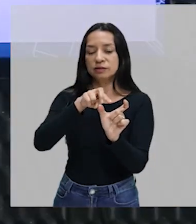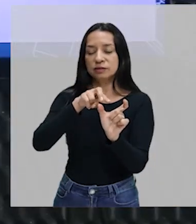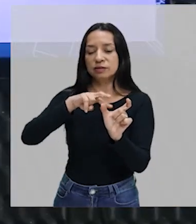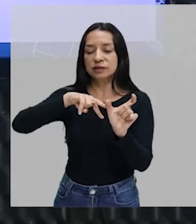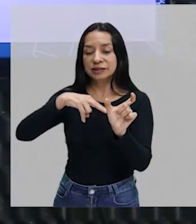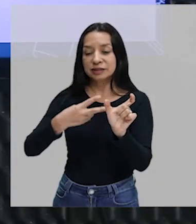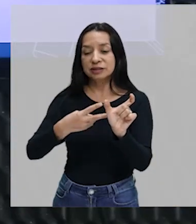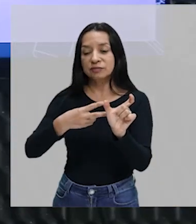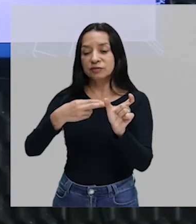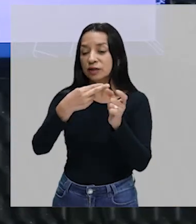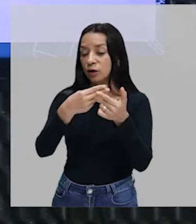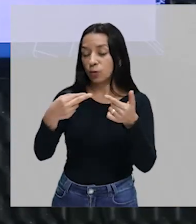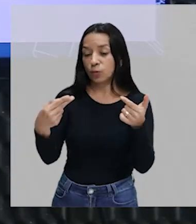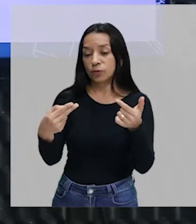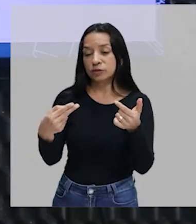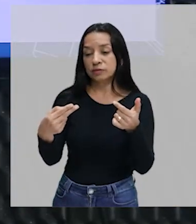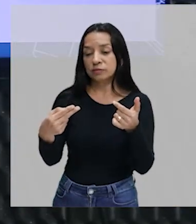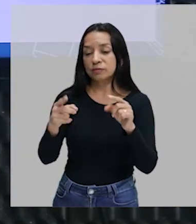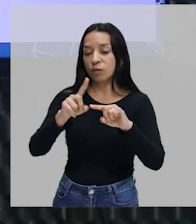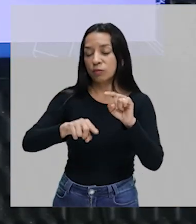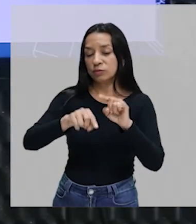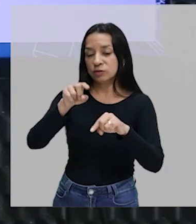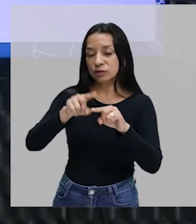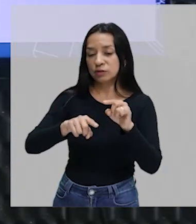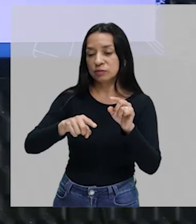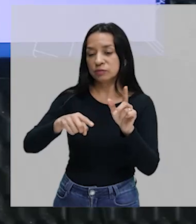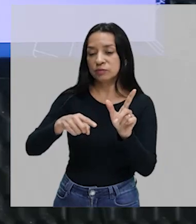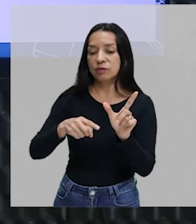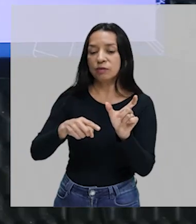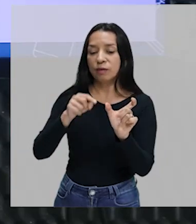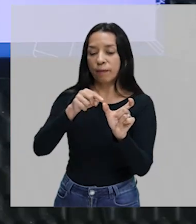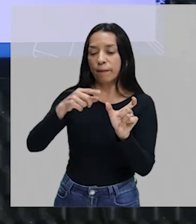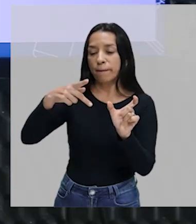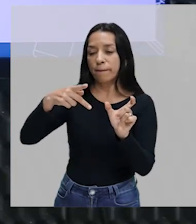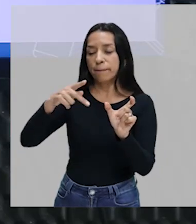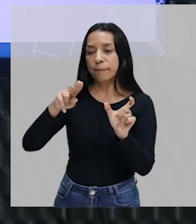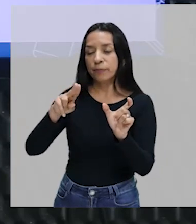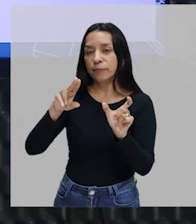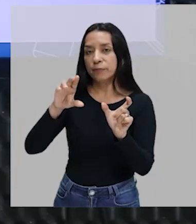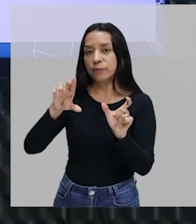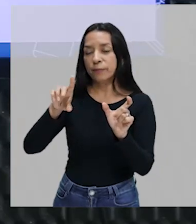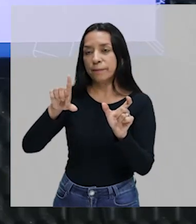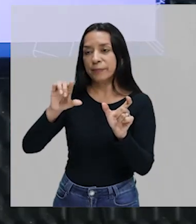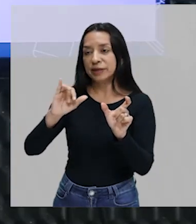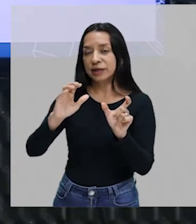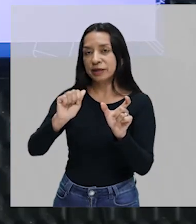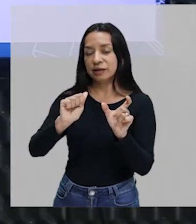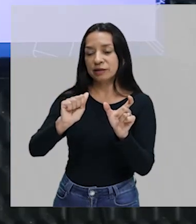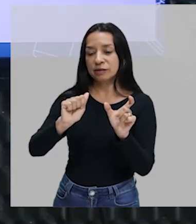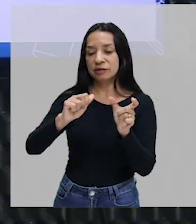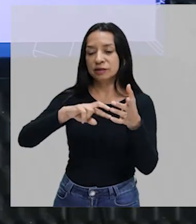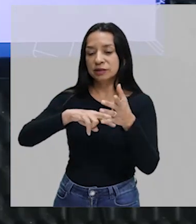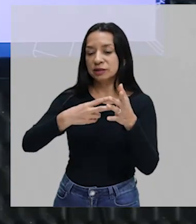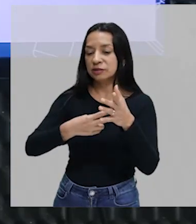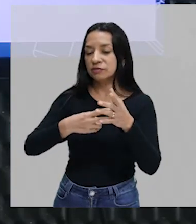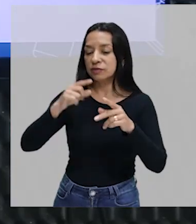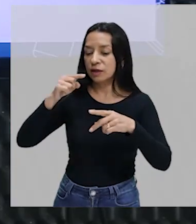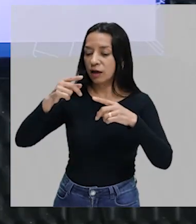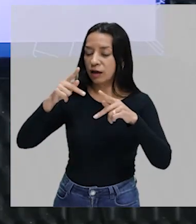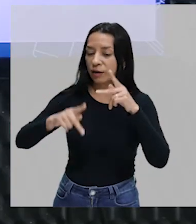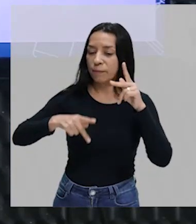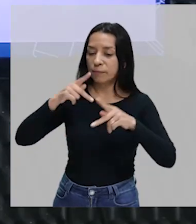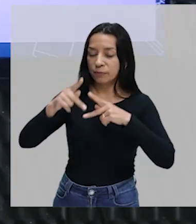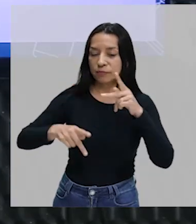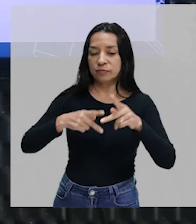significa coisa, e da palavra publica, que significa pública. Então, uma res pública ou